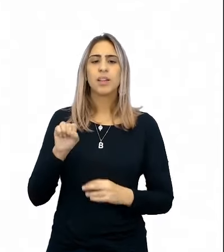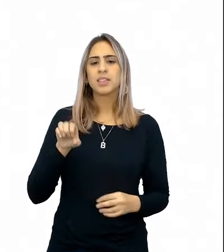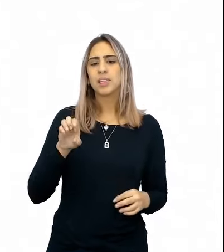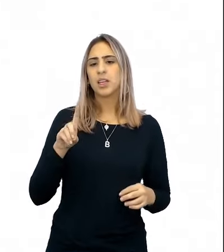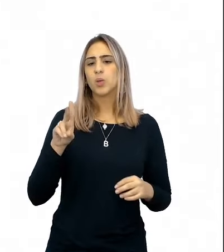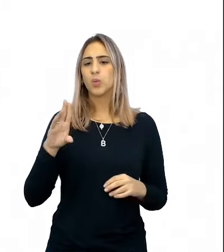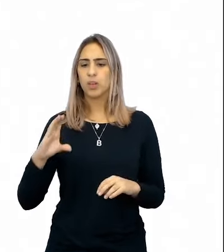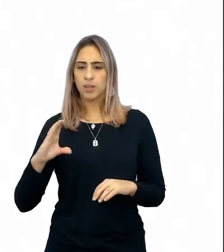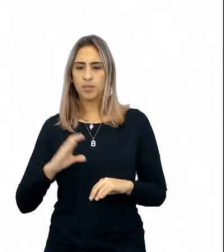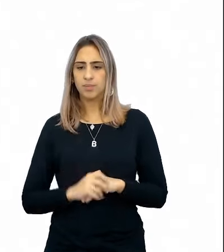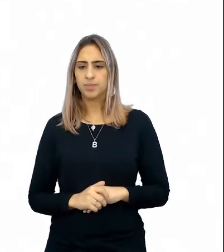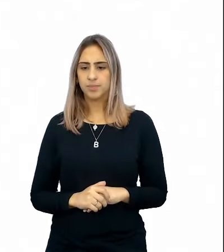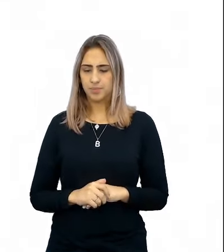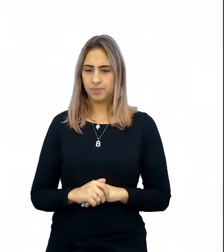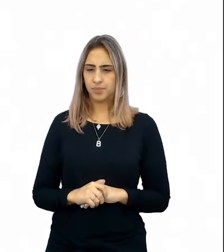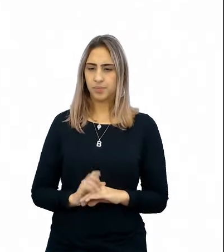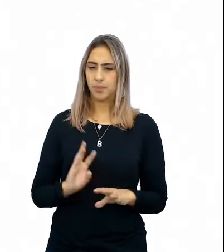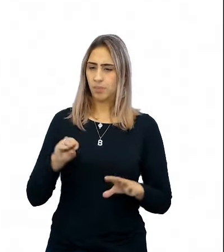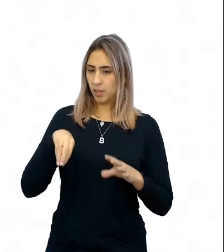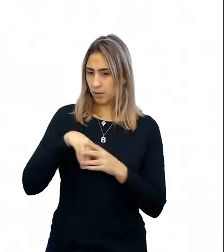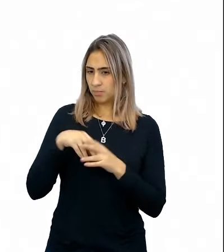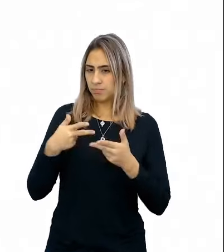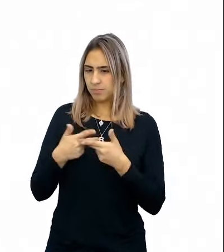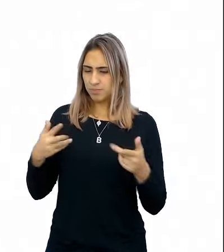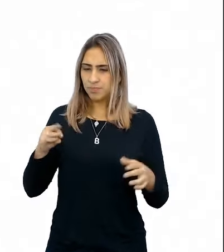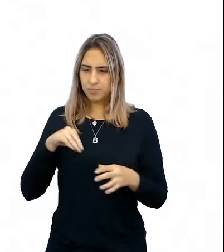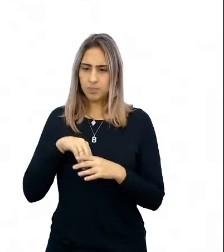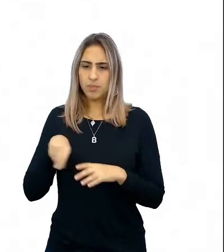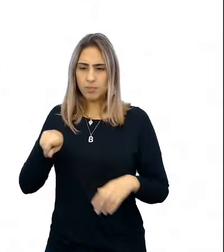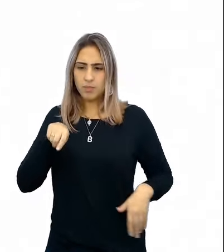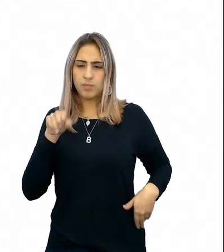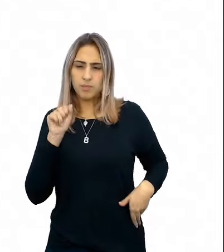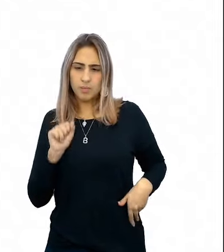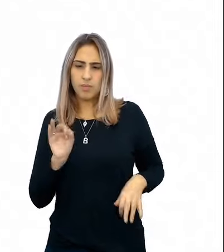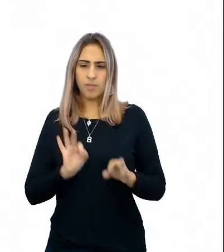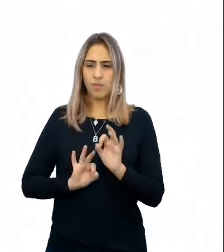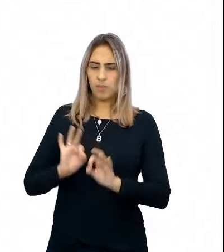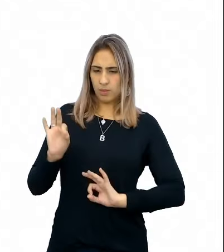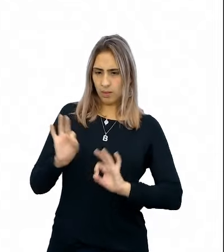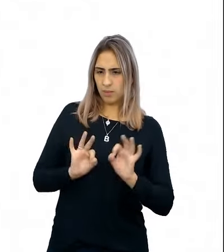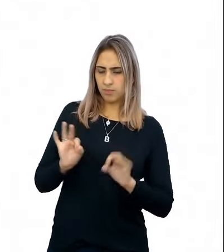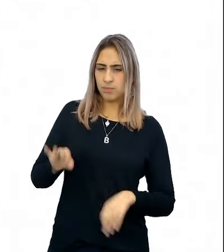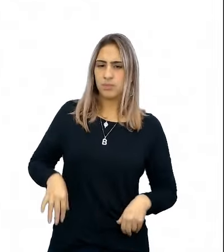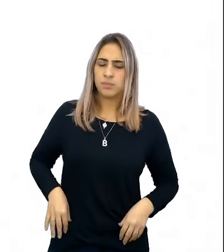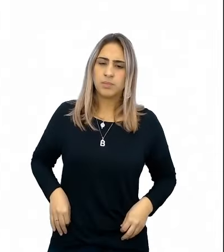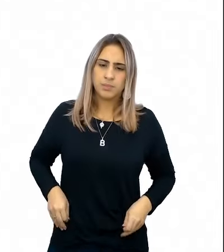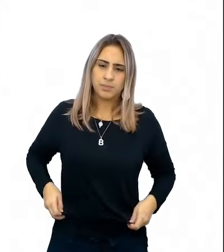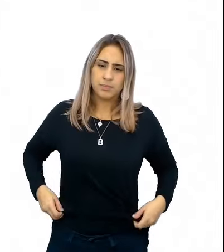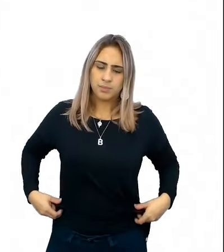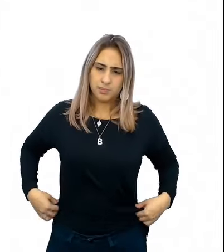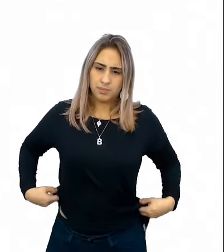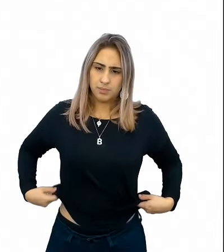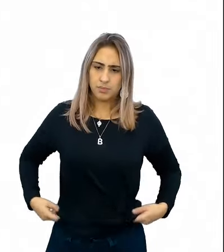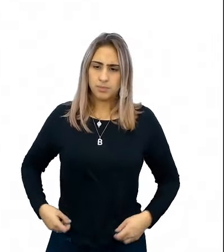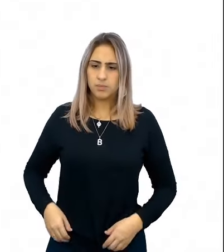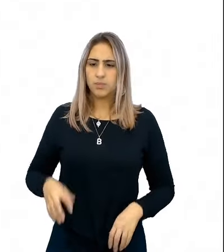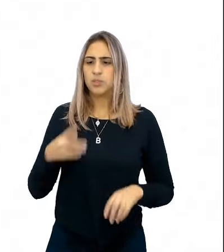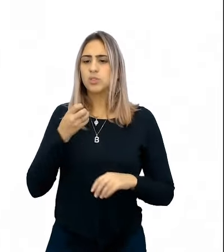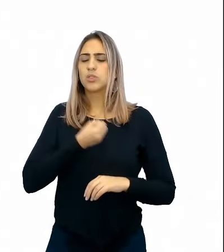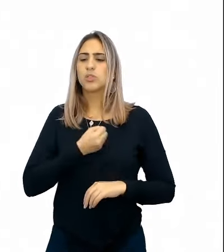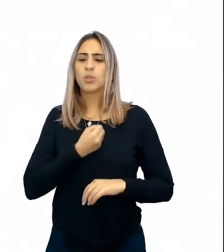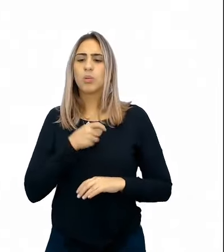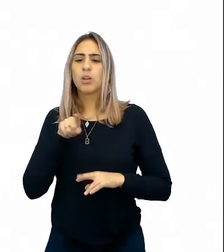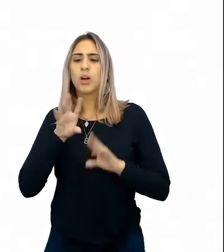SEDUC. Dentre os instrumentos internos, você pode ter organizado sondagens de números, sondagens